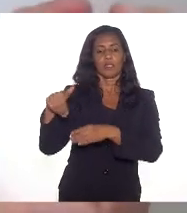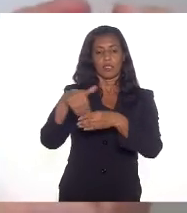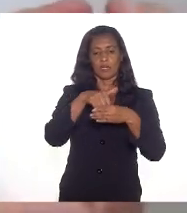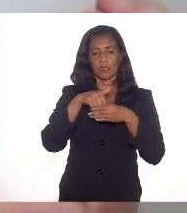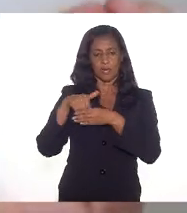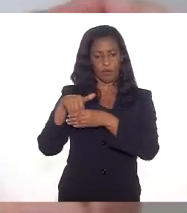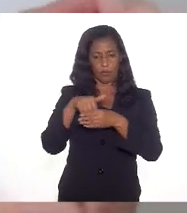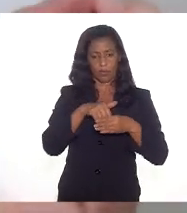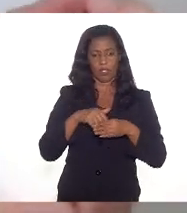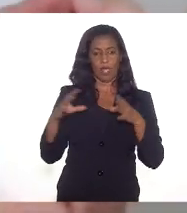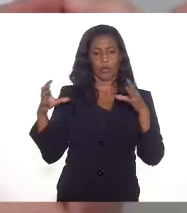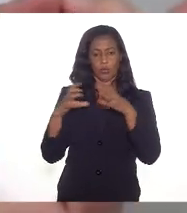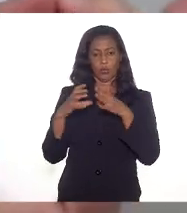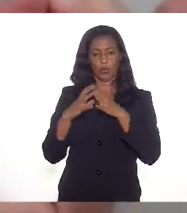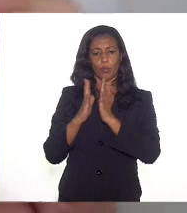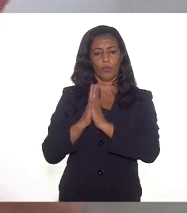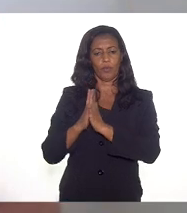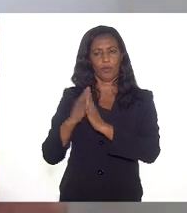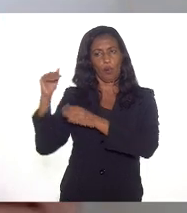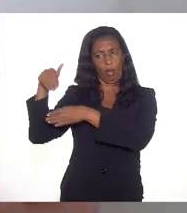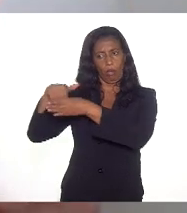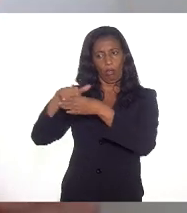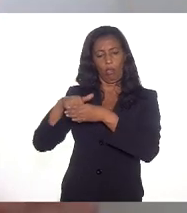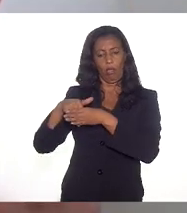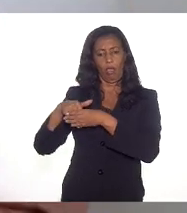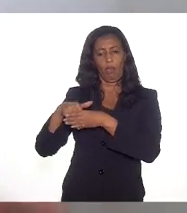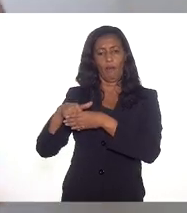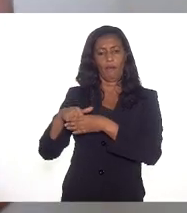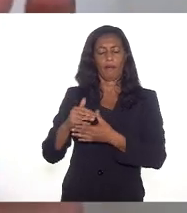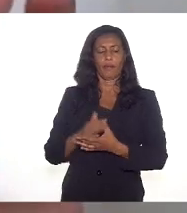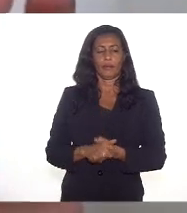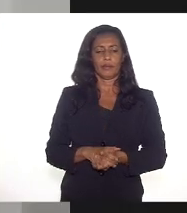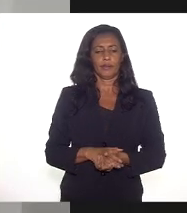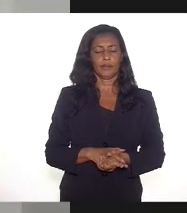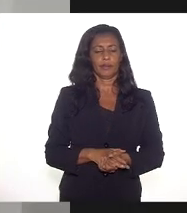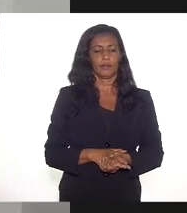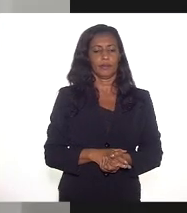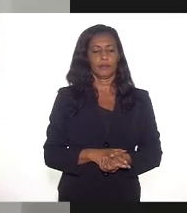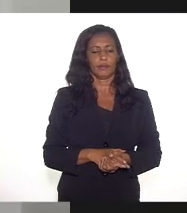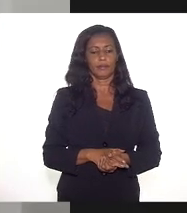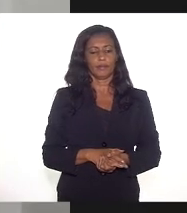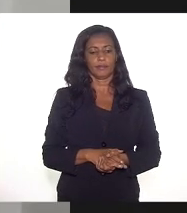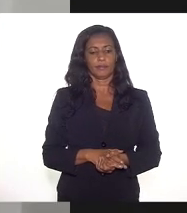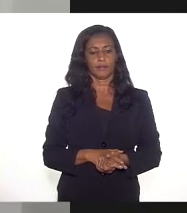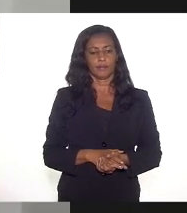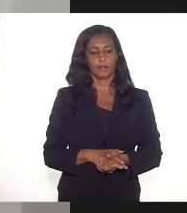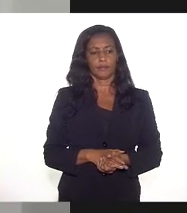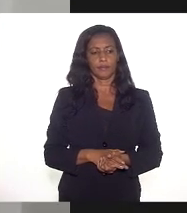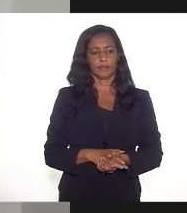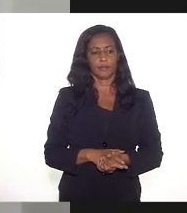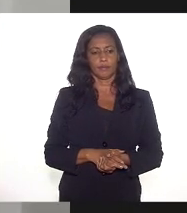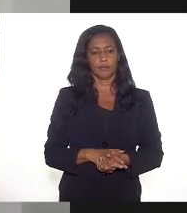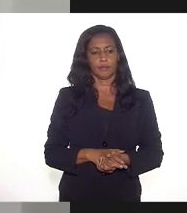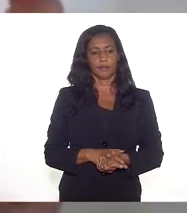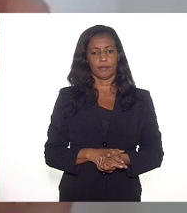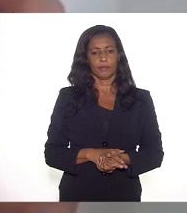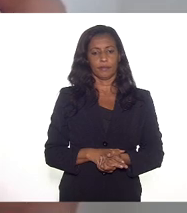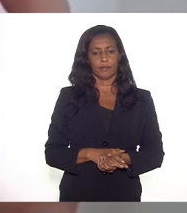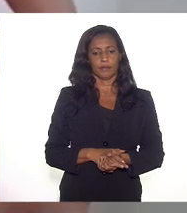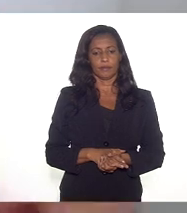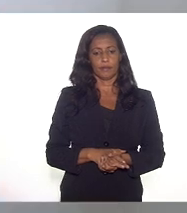pelo grupo, do grupo, por favor, votando sim, aprova o substitutivo, votando não, rejeita e